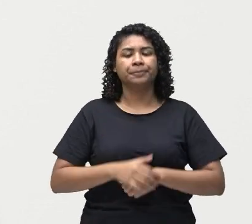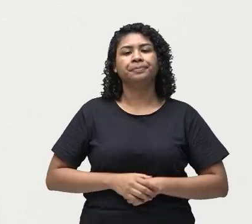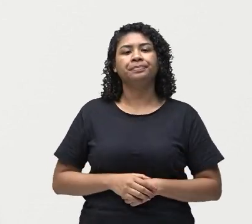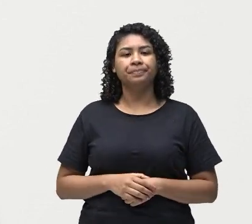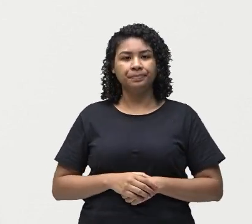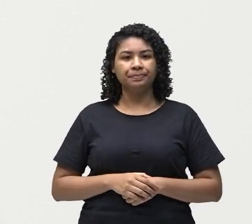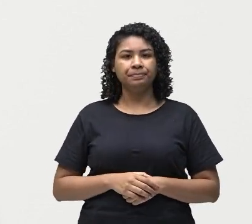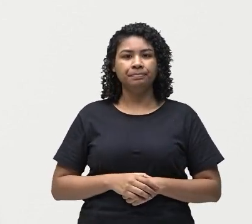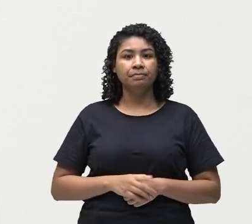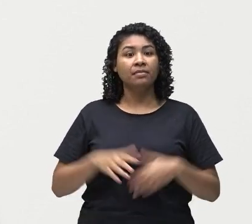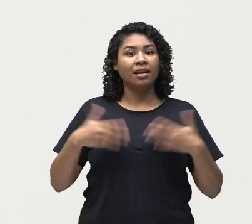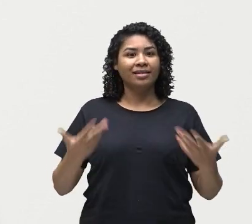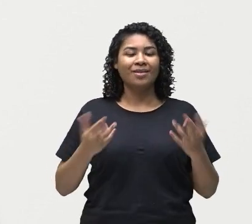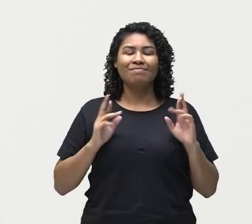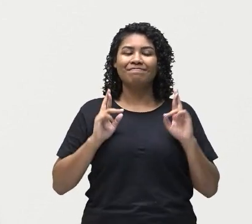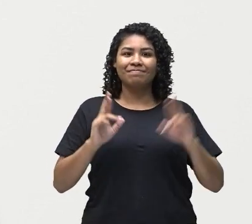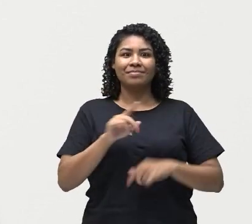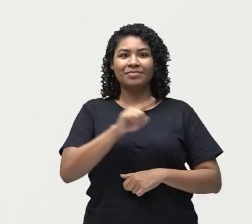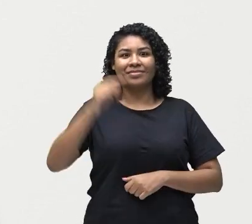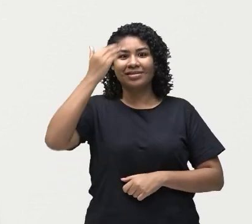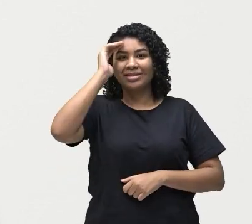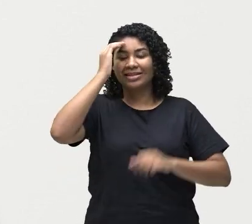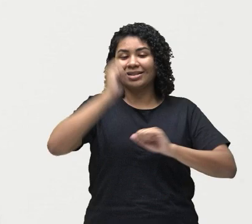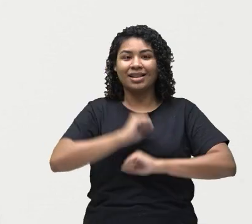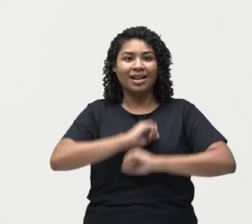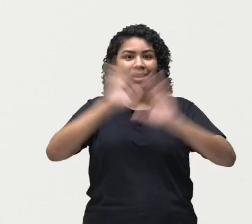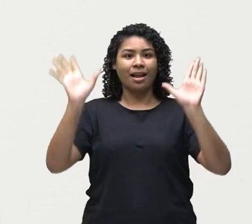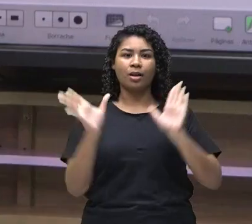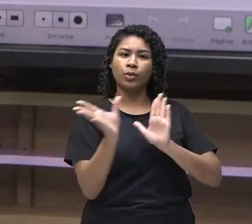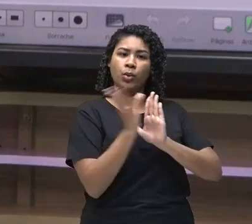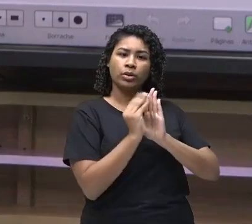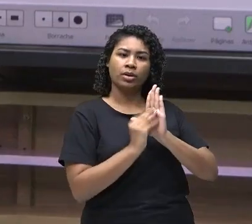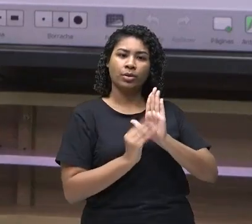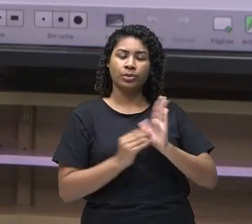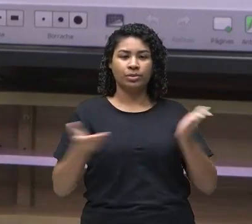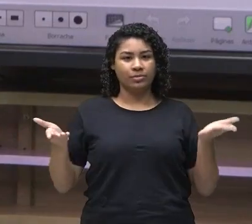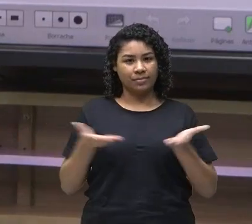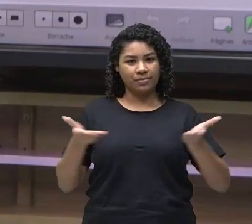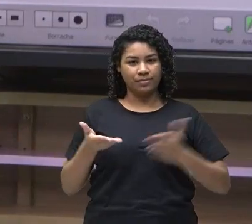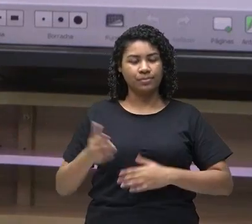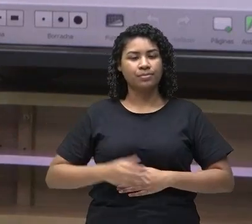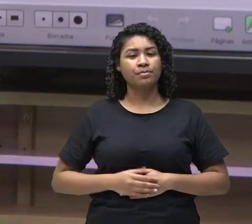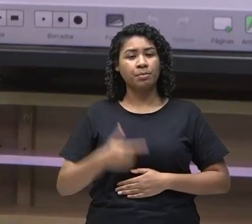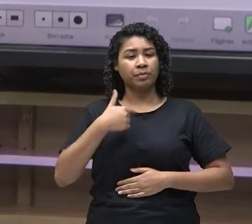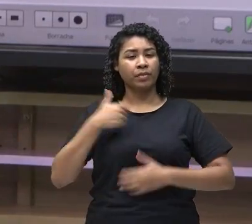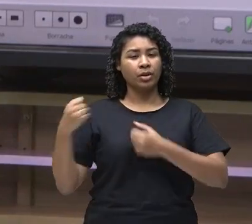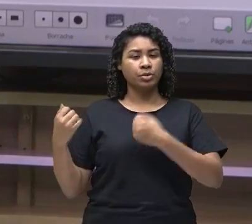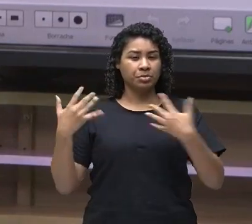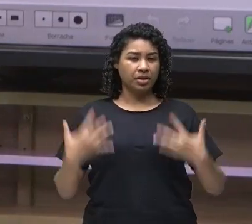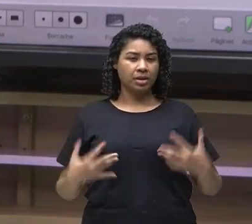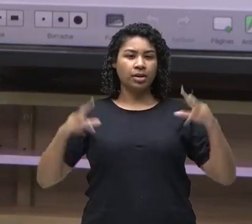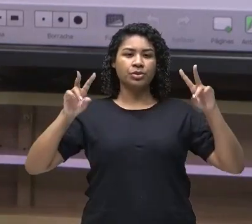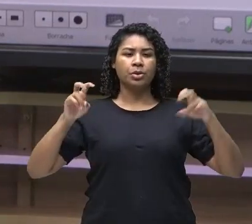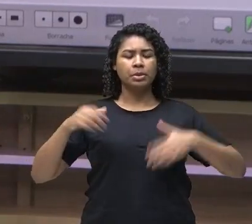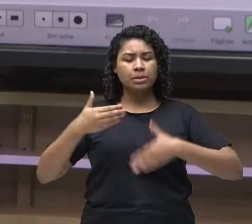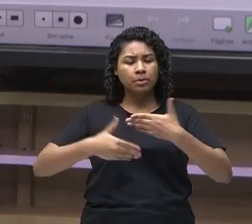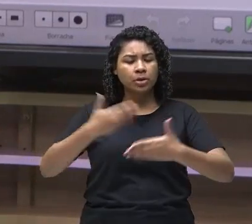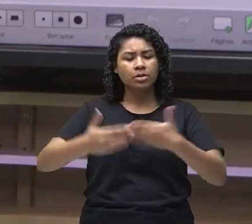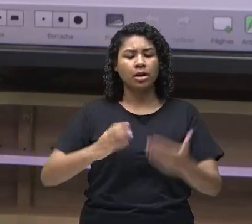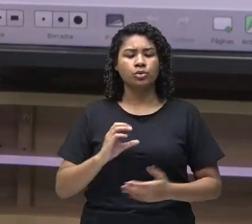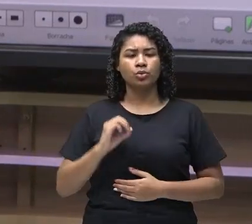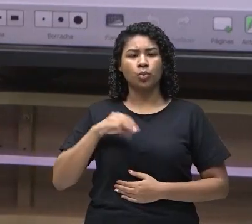bom então espero que vocês tenham compreendido aí o conteúdo falamos sobre o processo de combustão interna e também